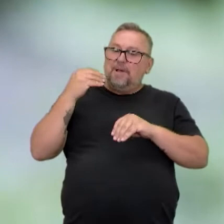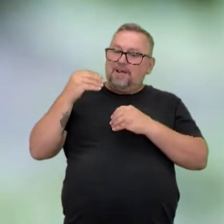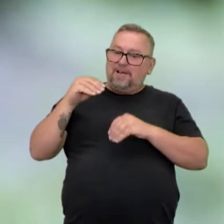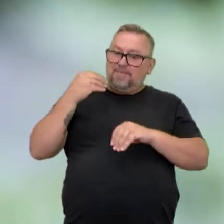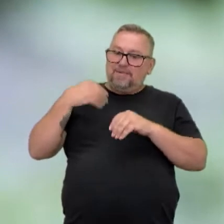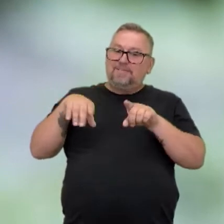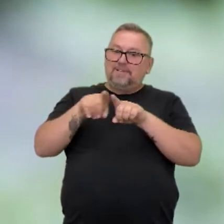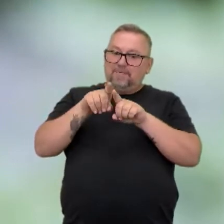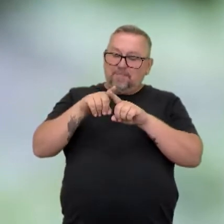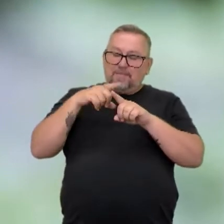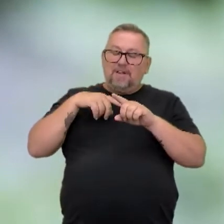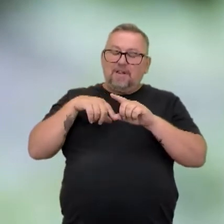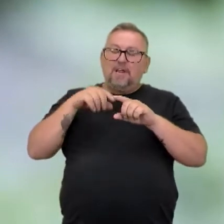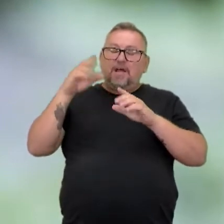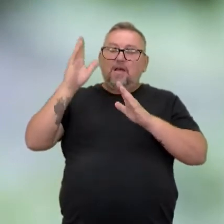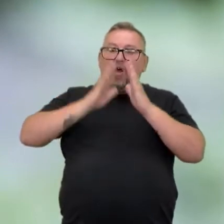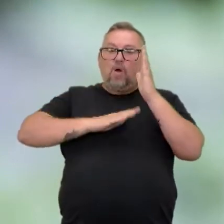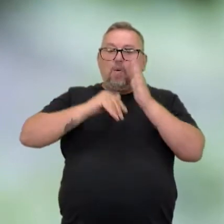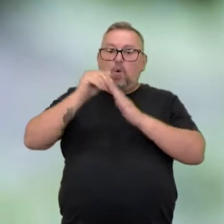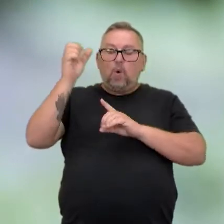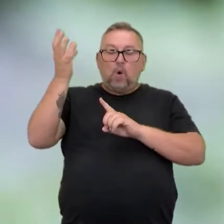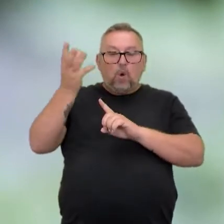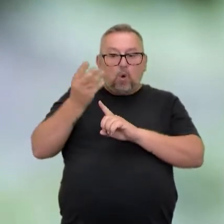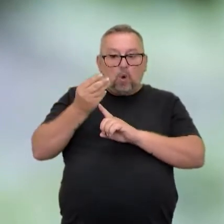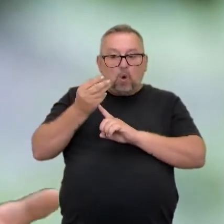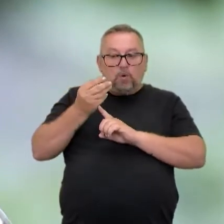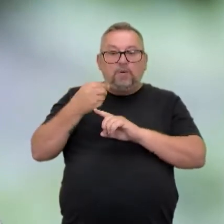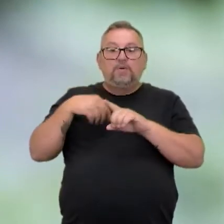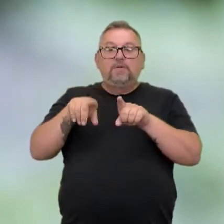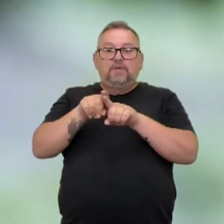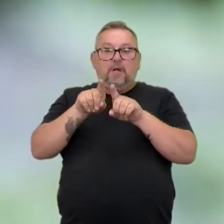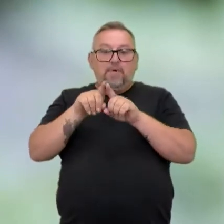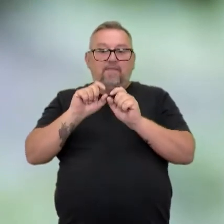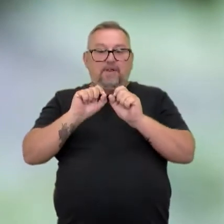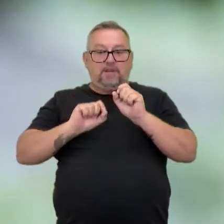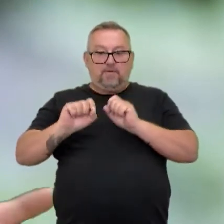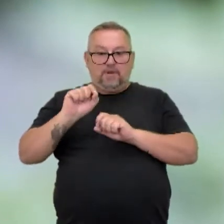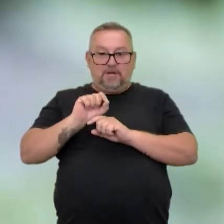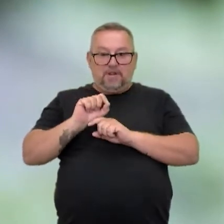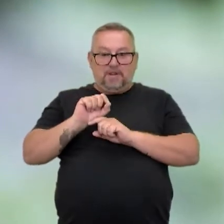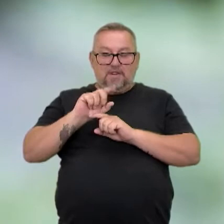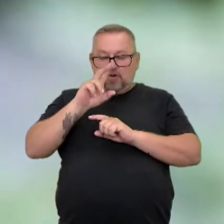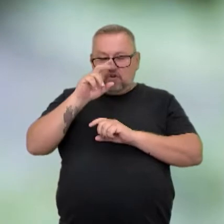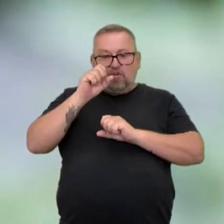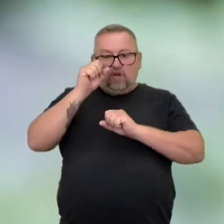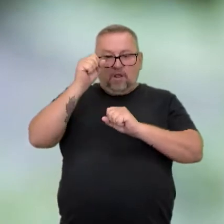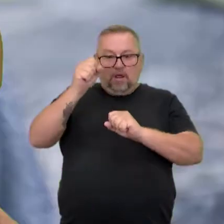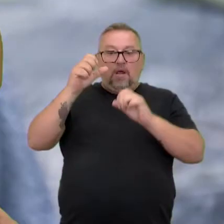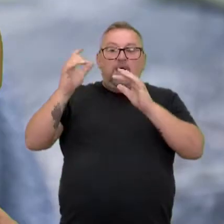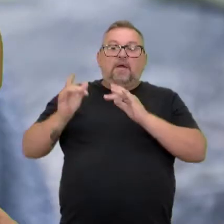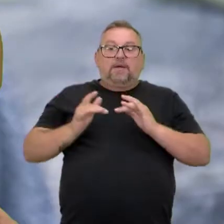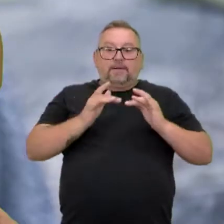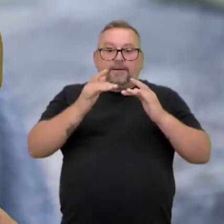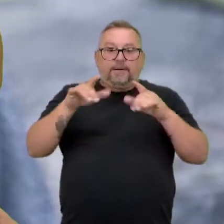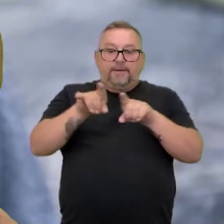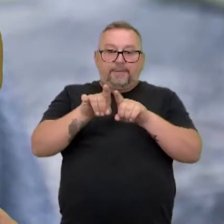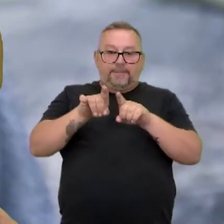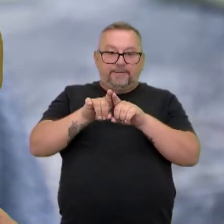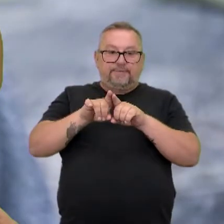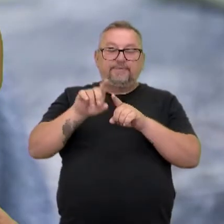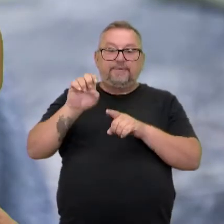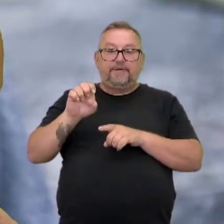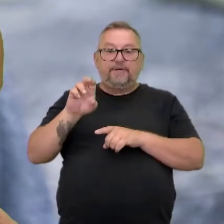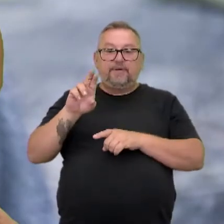arte clássicas aí da arte, da história da arte, e que acabam intensificando essa relação com a cultura erudita, não é